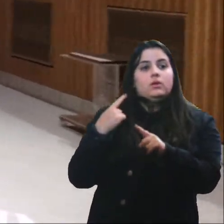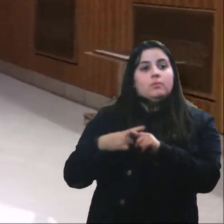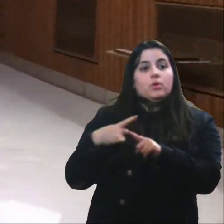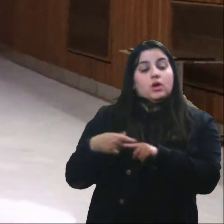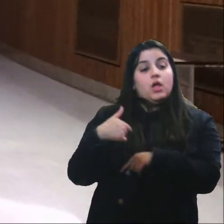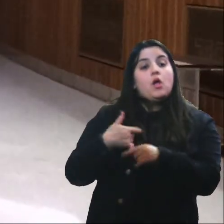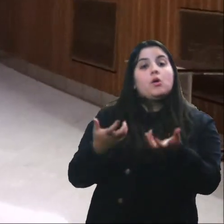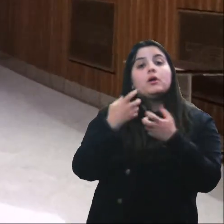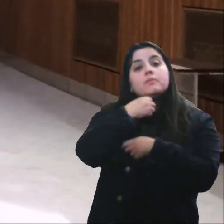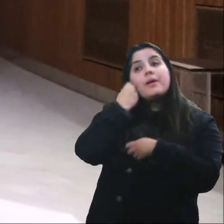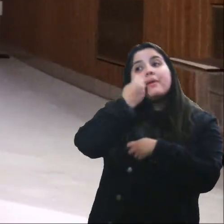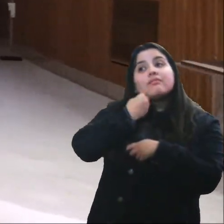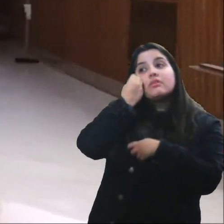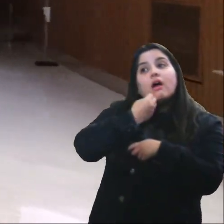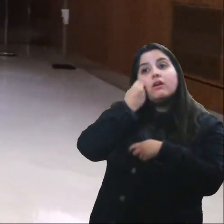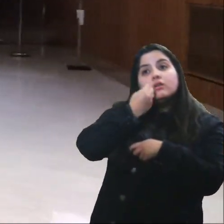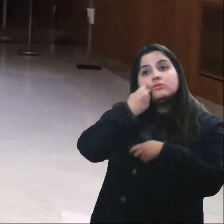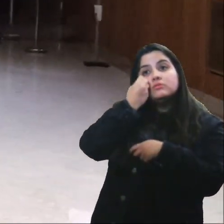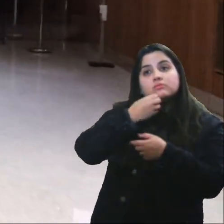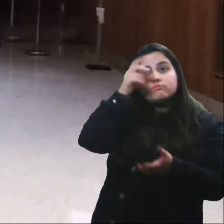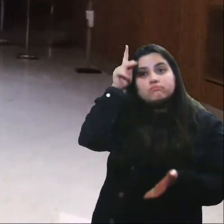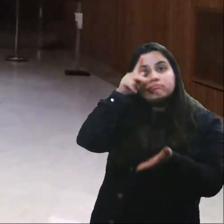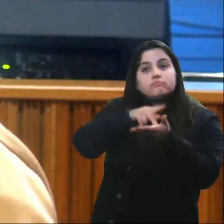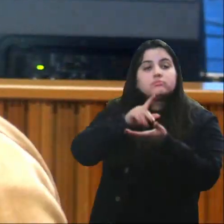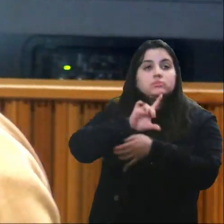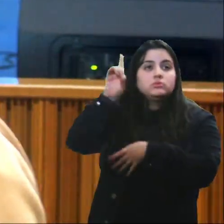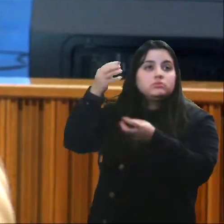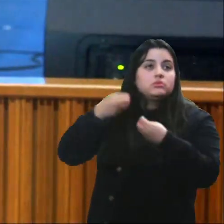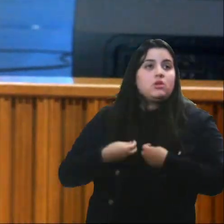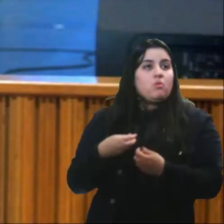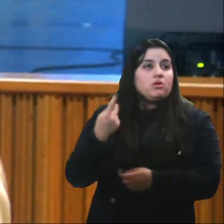quero viver a palavra que Deus deu para esse ministério.